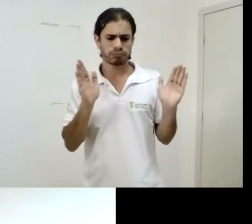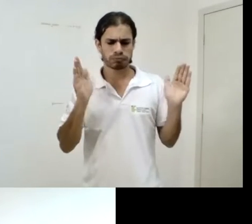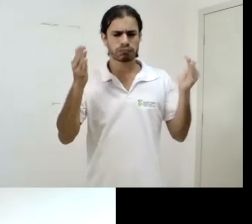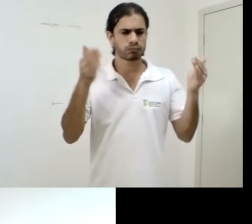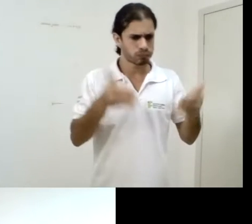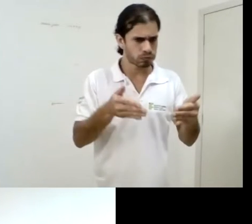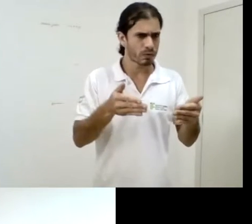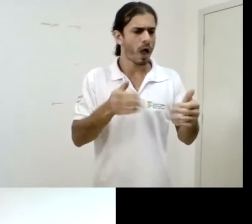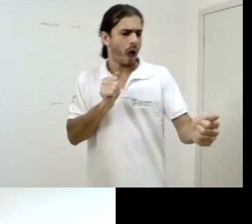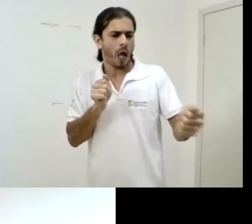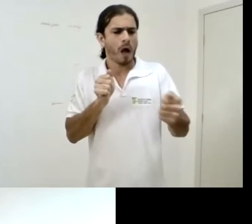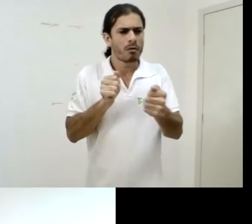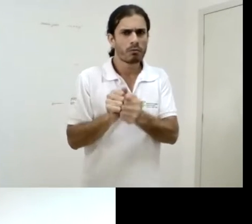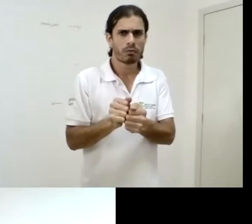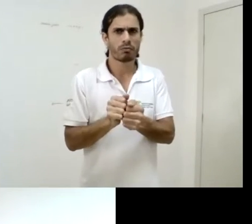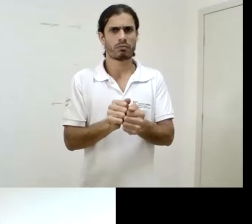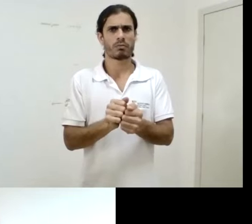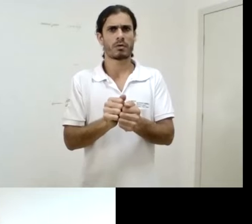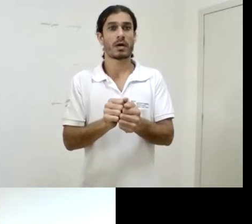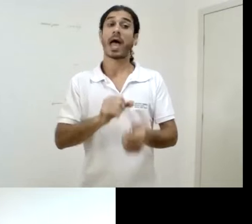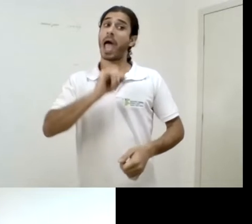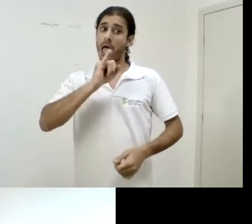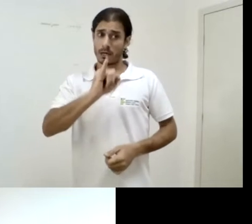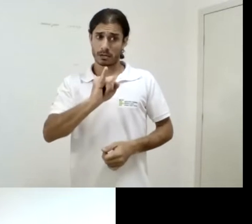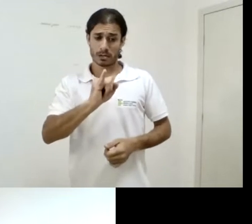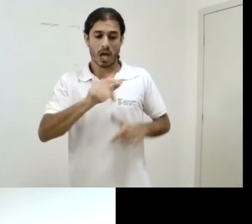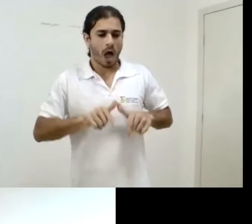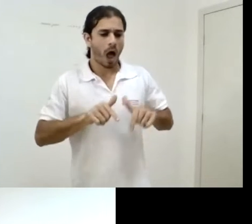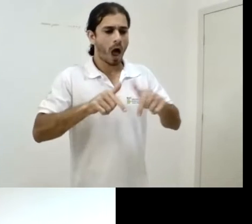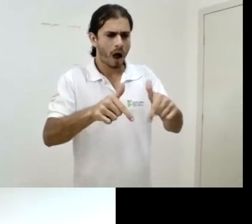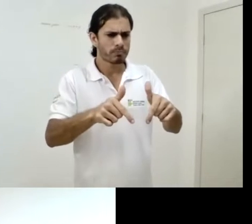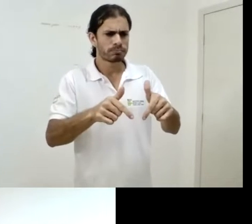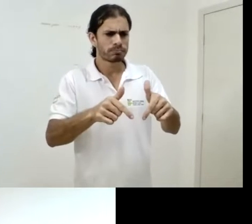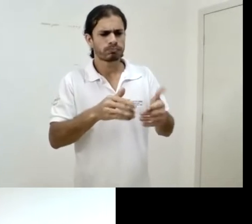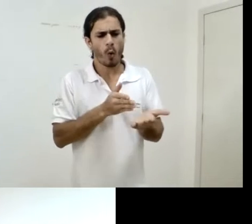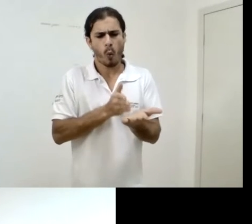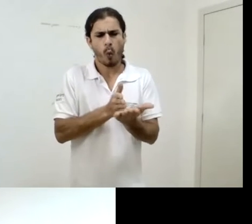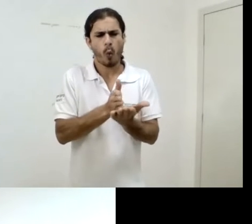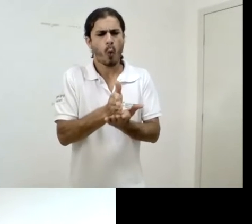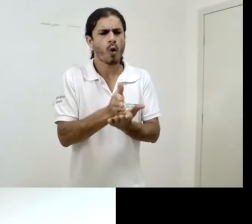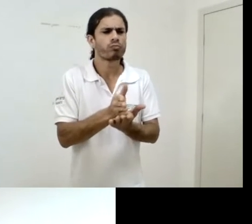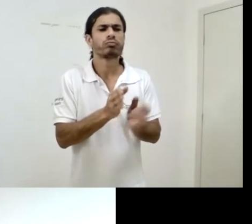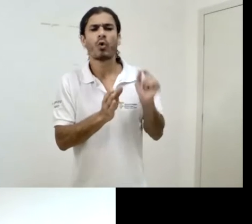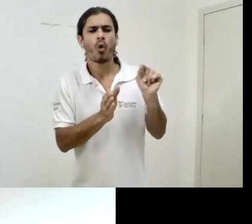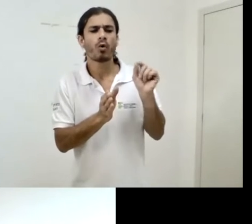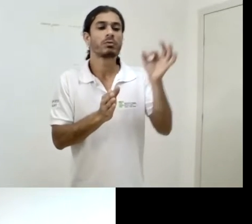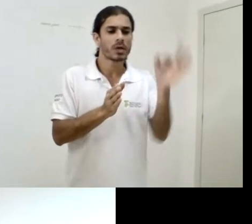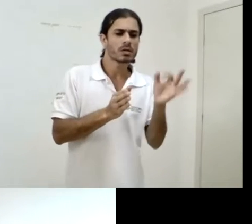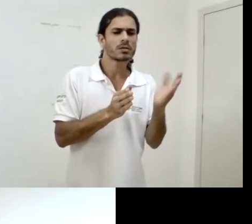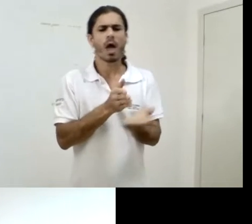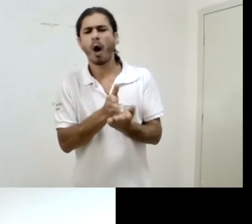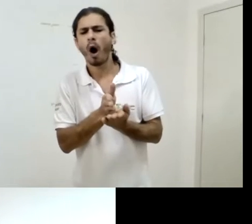não é? Ou seja, se está dando certo, o que o percurso está dando errado, o que a gente pode mudar enquanto